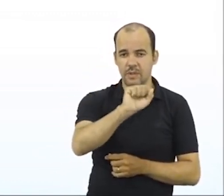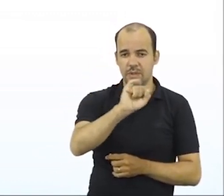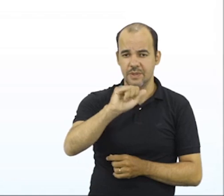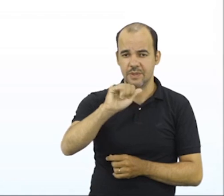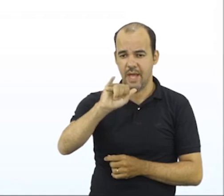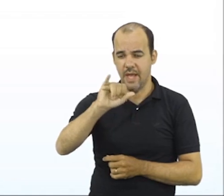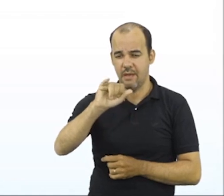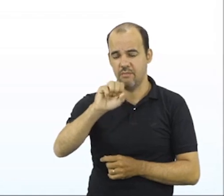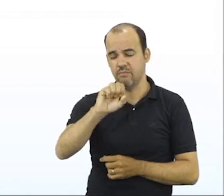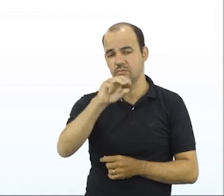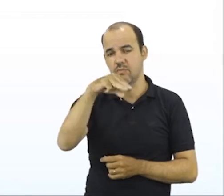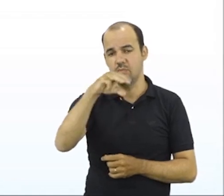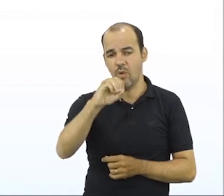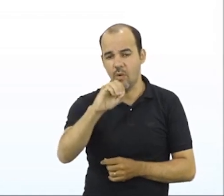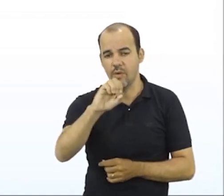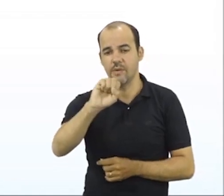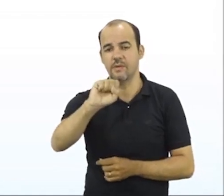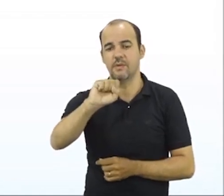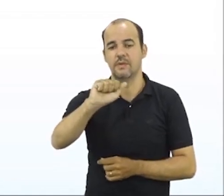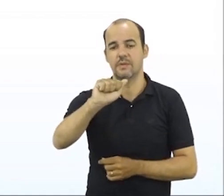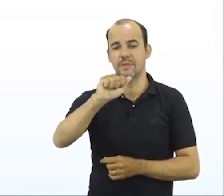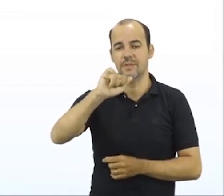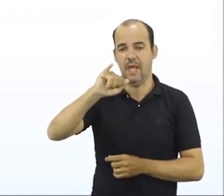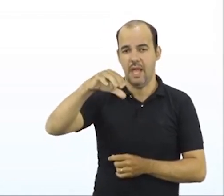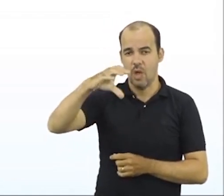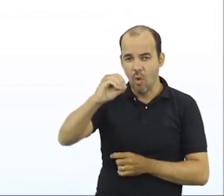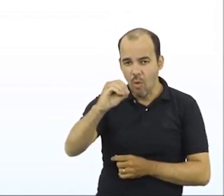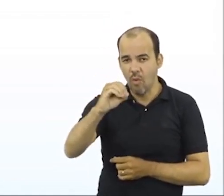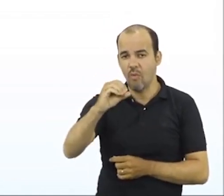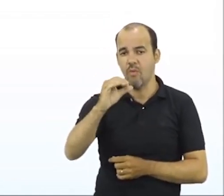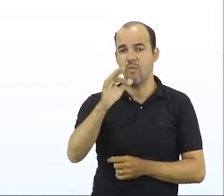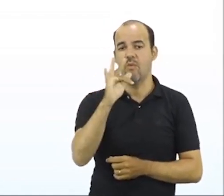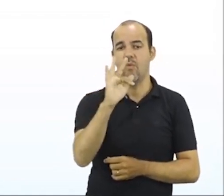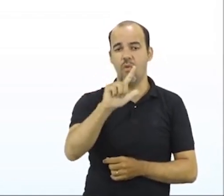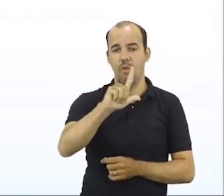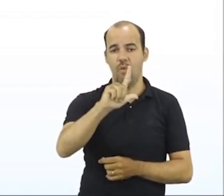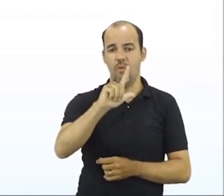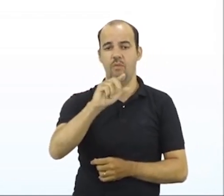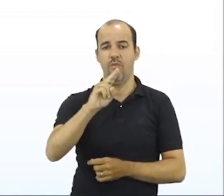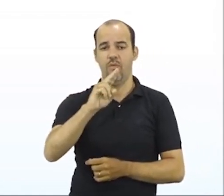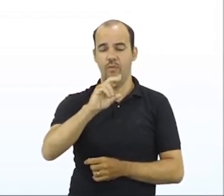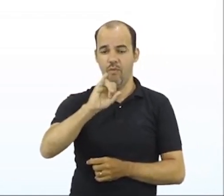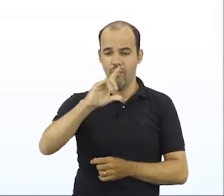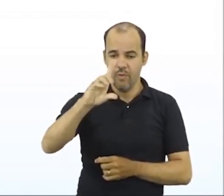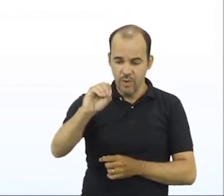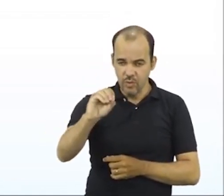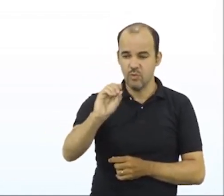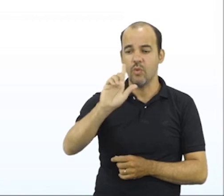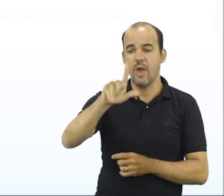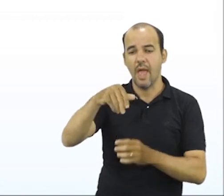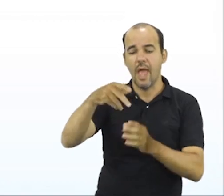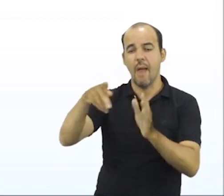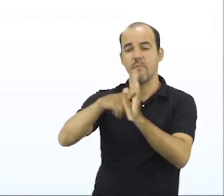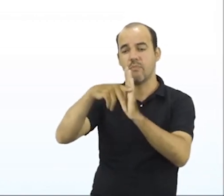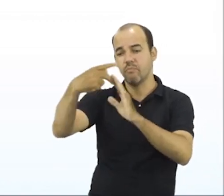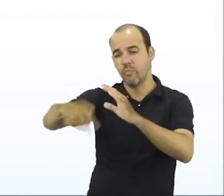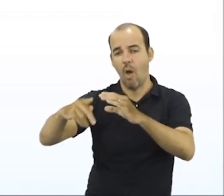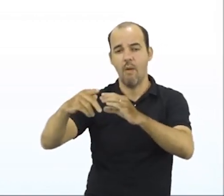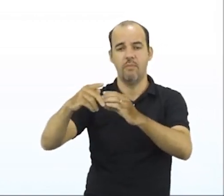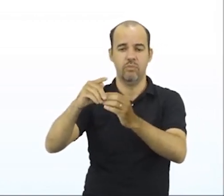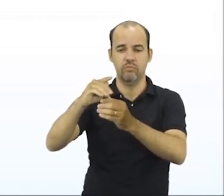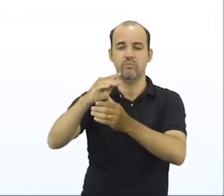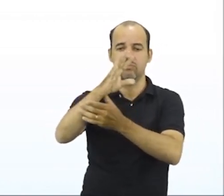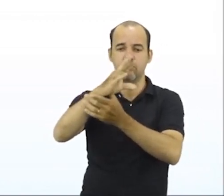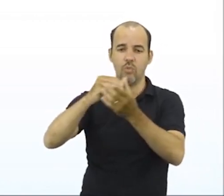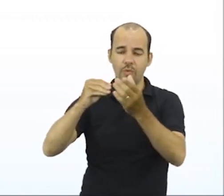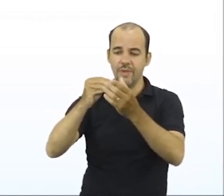Isso aqui é o modelo do mosaico fluido. É o nome do modelo que defende e que, na verdade, que